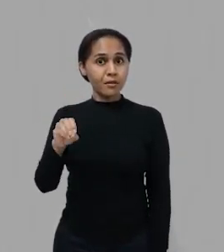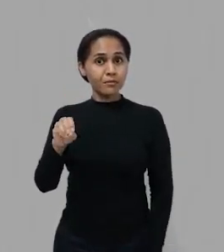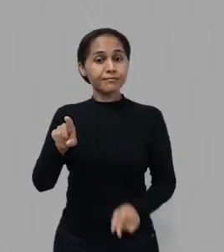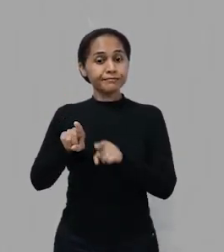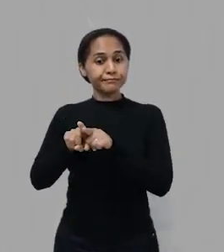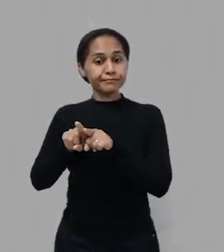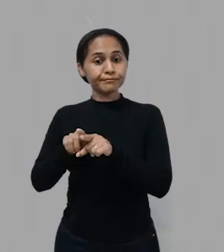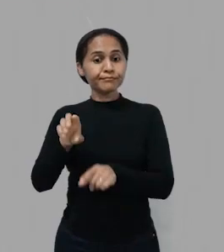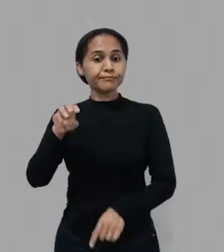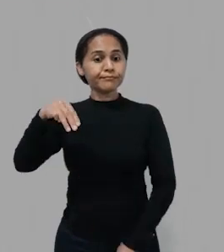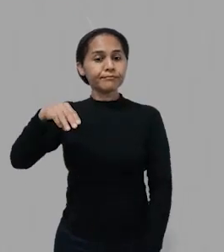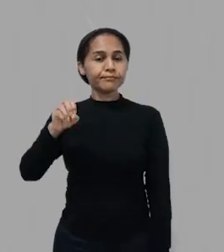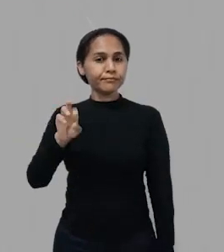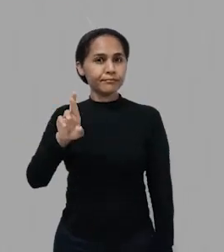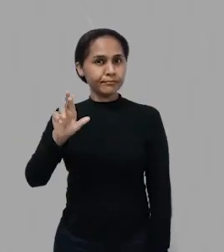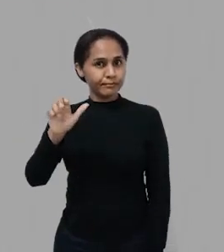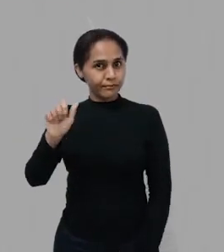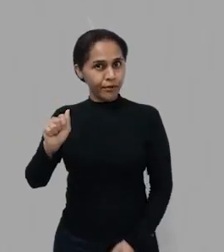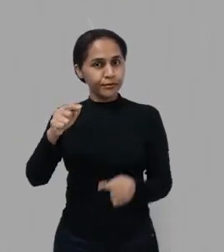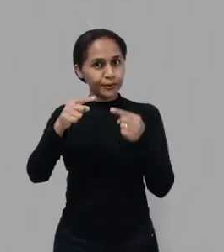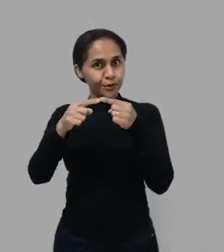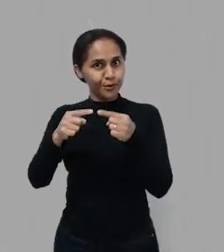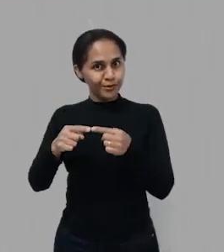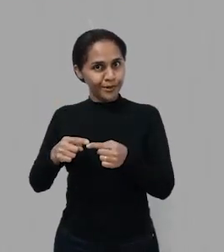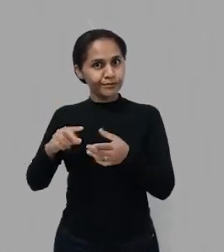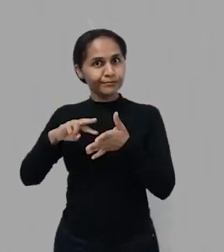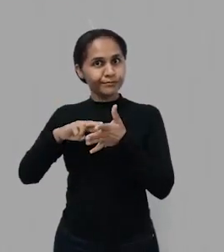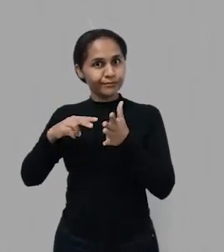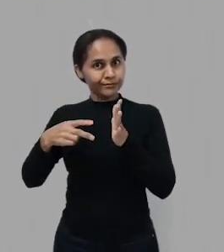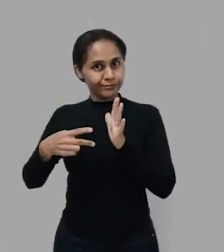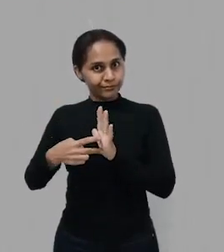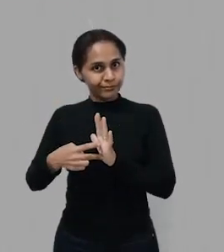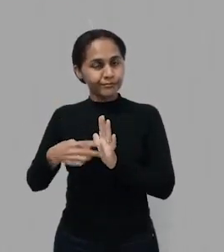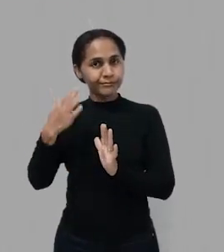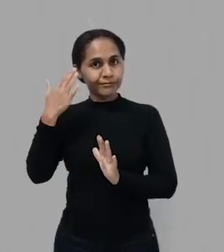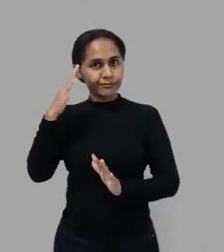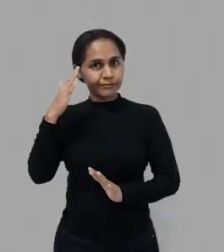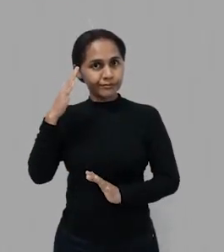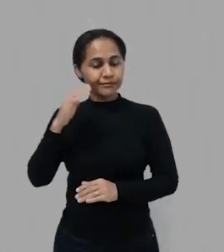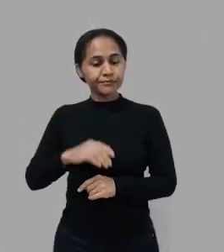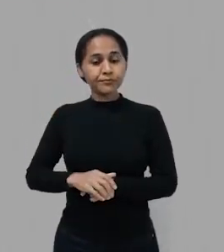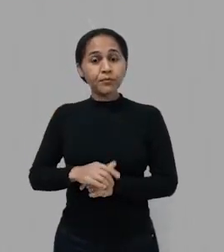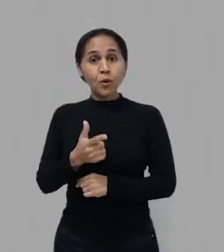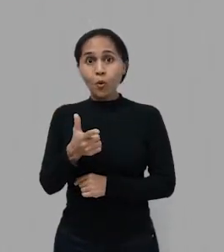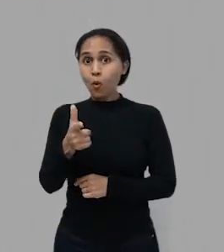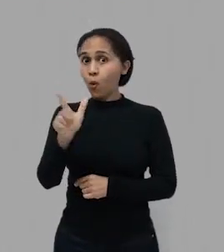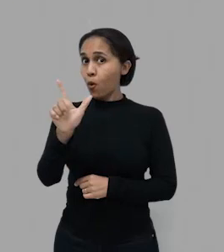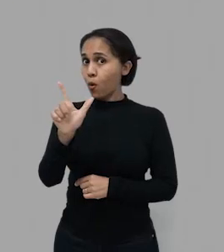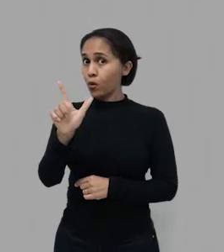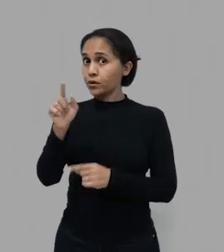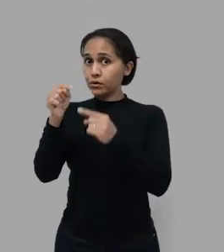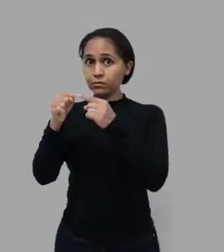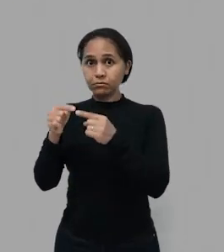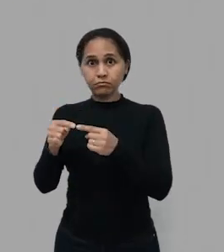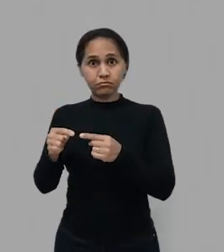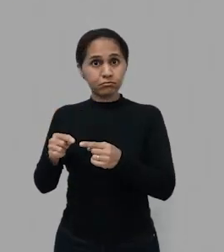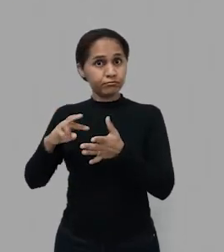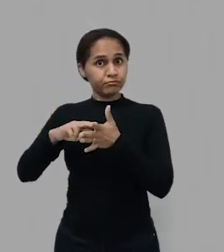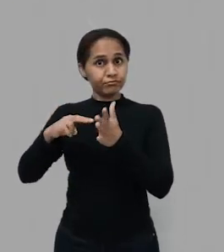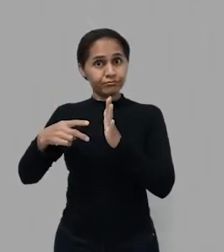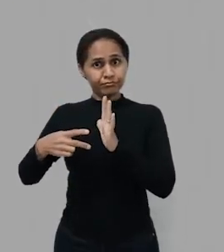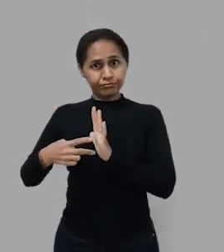mora. Então, são algumas combinações que fazem sentido dessas letras. Outras não fazem sentido.